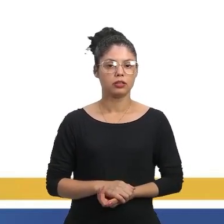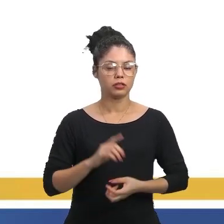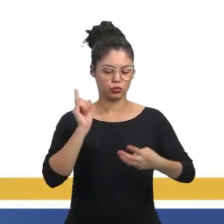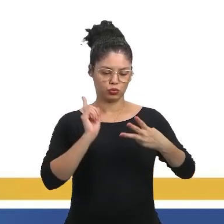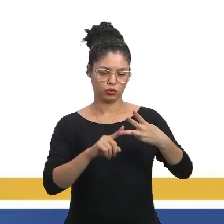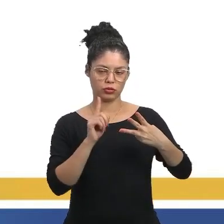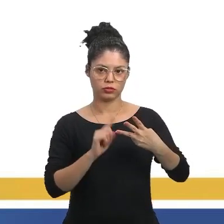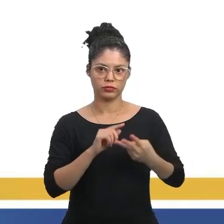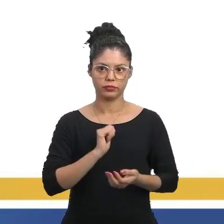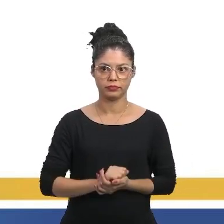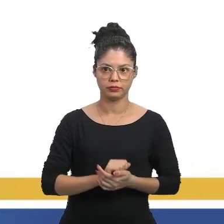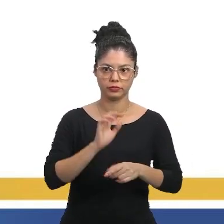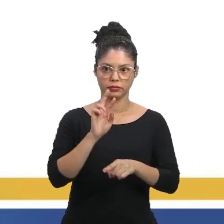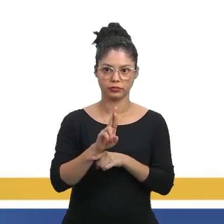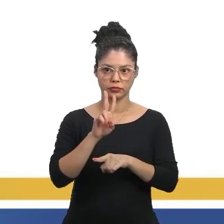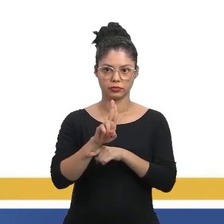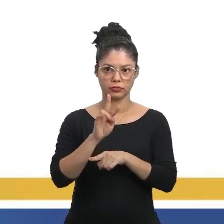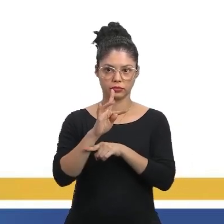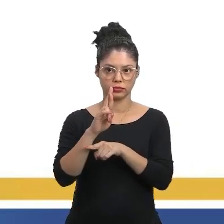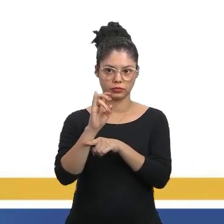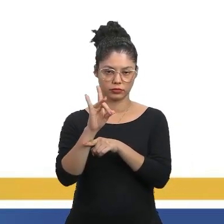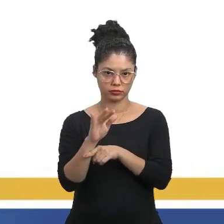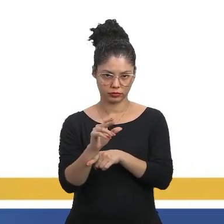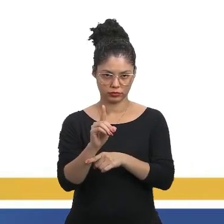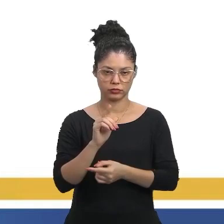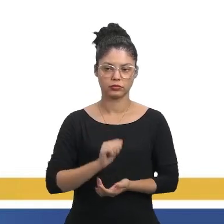Terceiro modelo atômico é o de Rutherford.